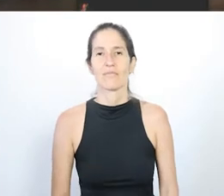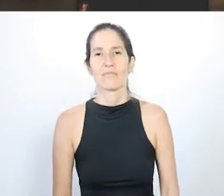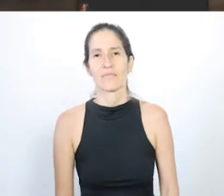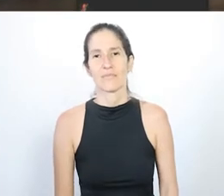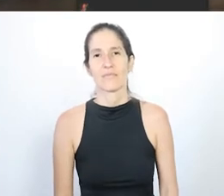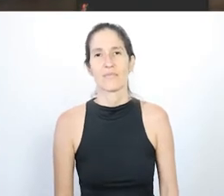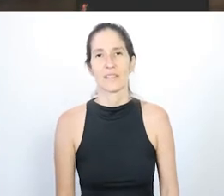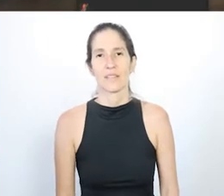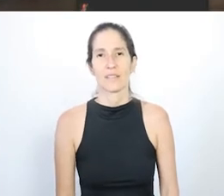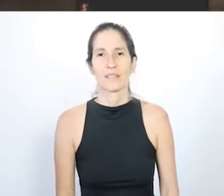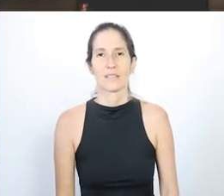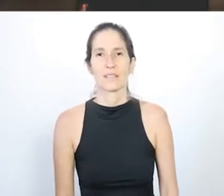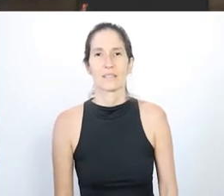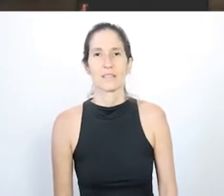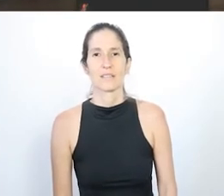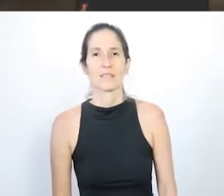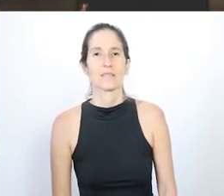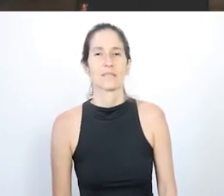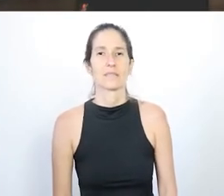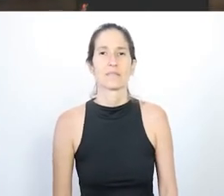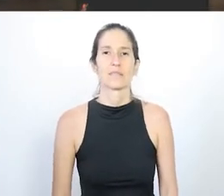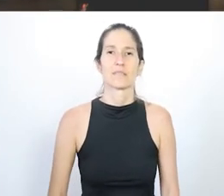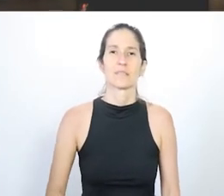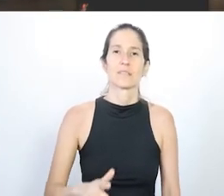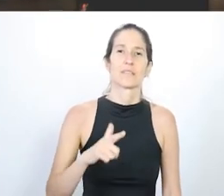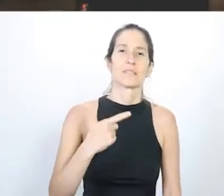Não há vate que aguente,